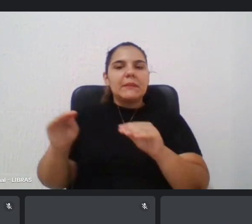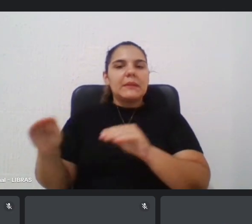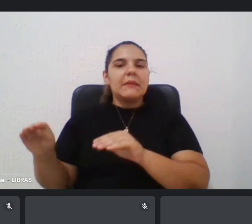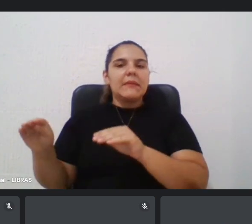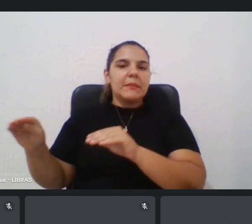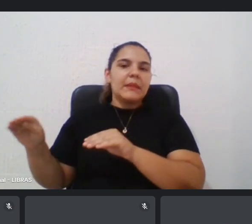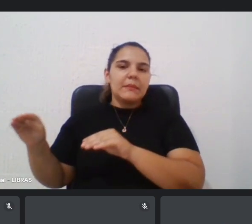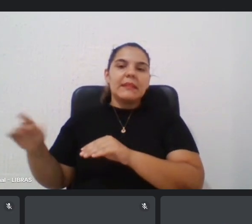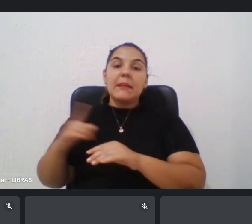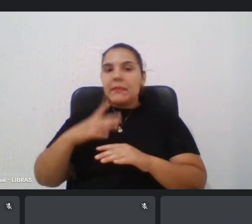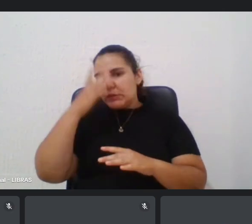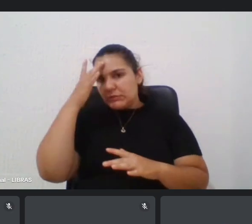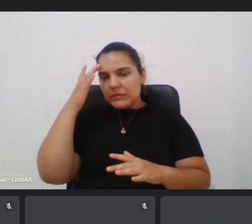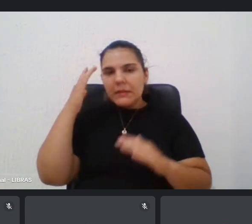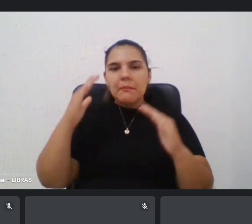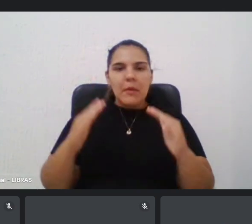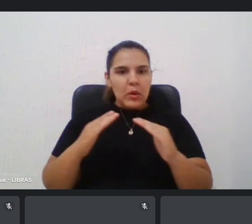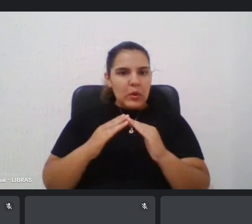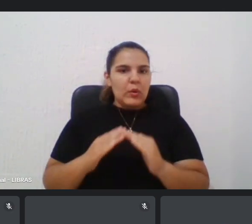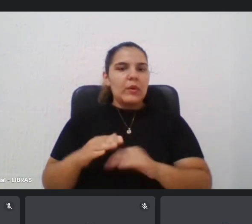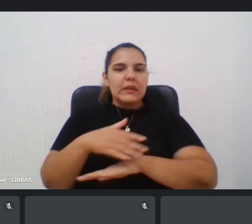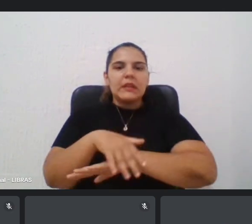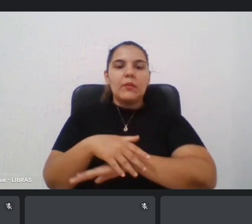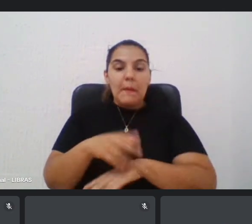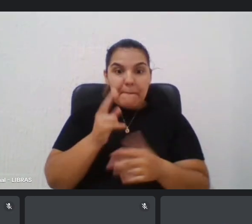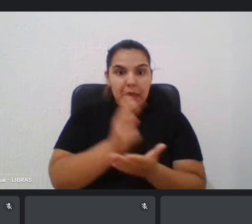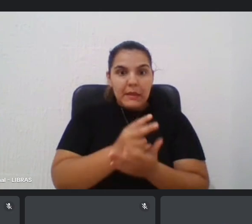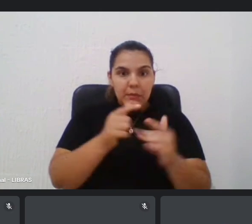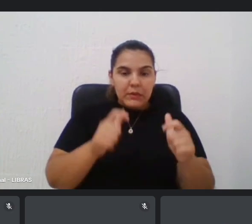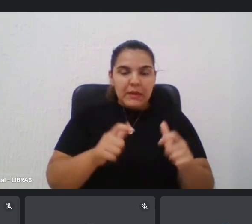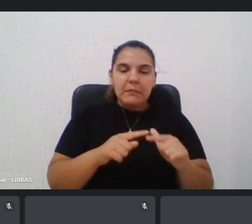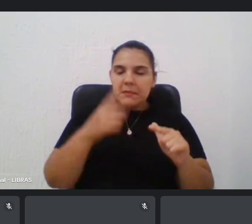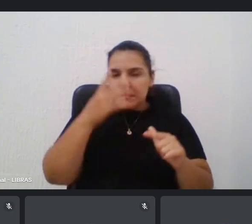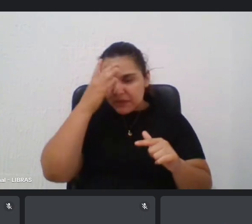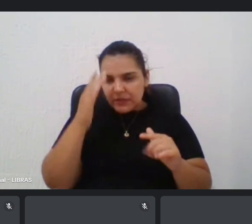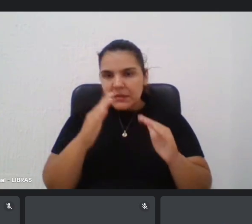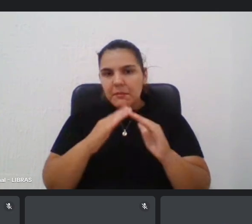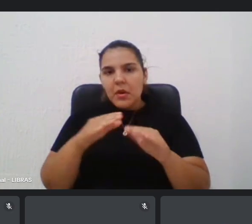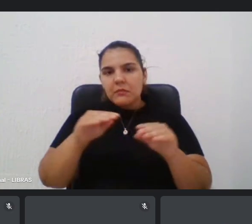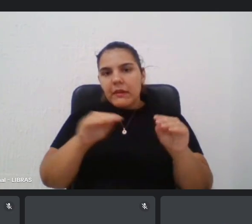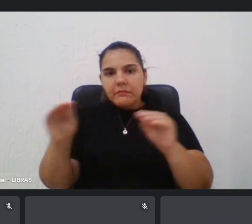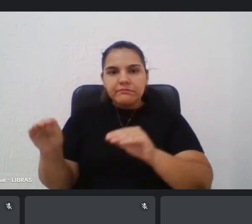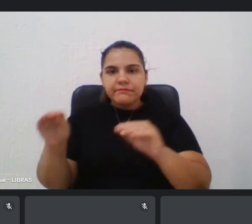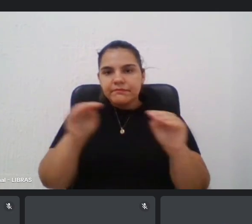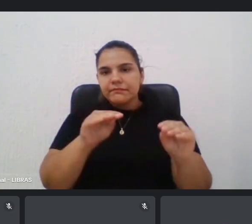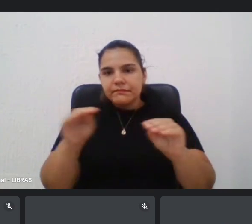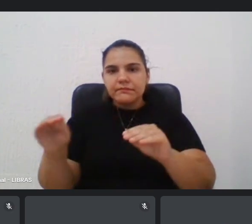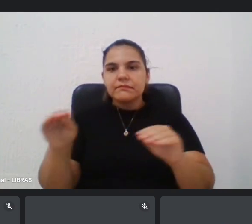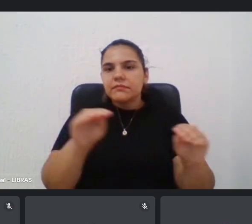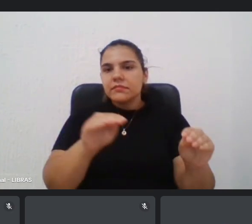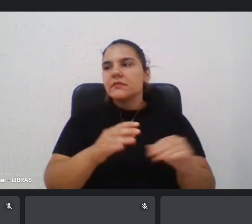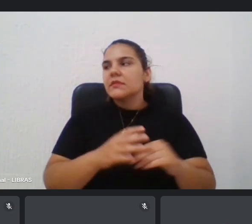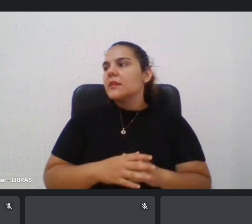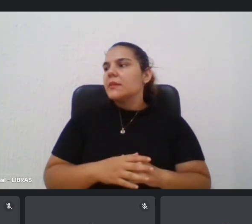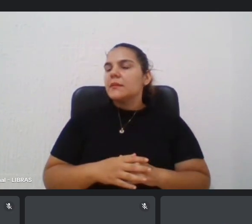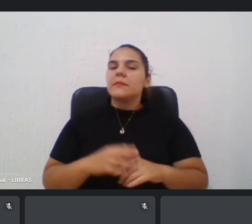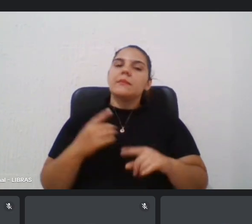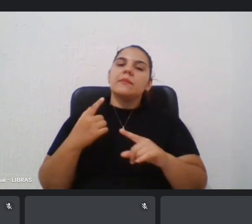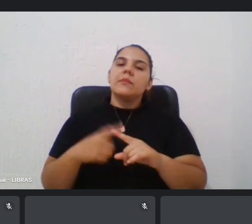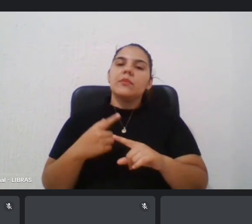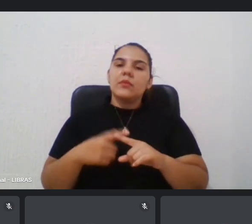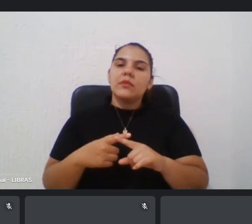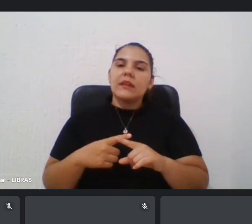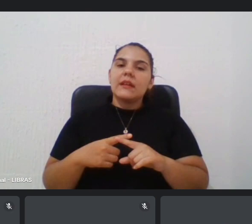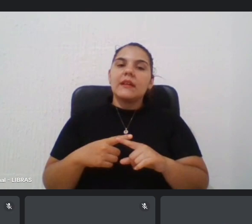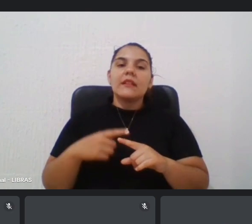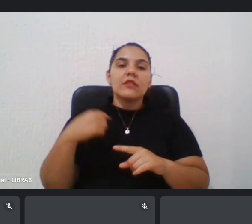E que vinha à noite para a aula, depois ia dormir lá no abrigo. Que conseguia uma autorização para ele entrar depois das sete, porque a